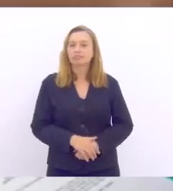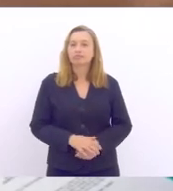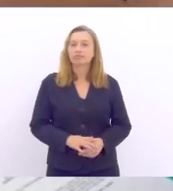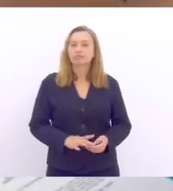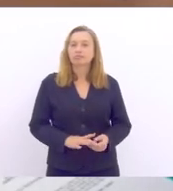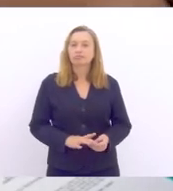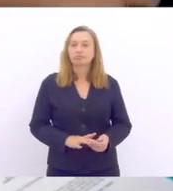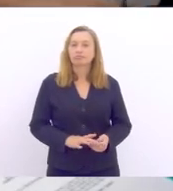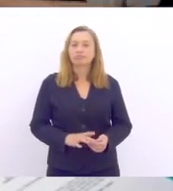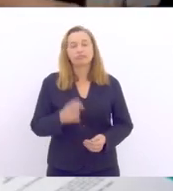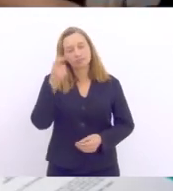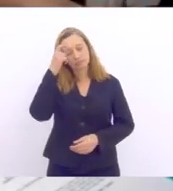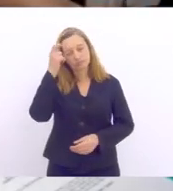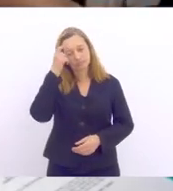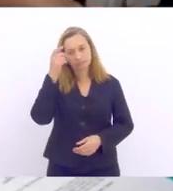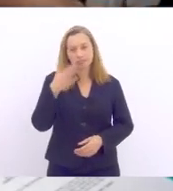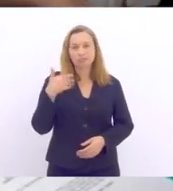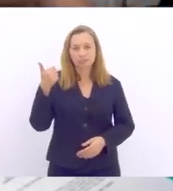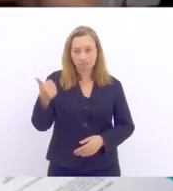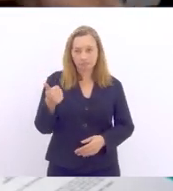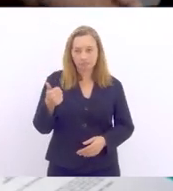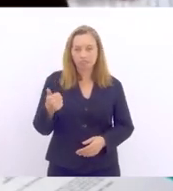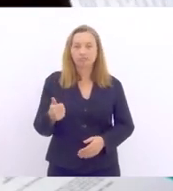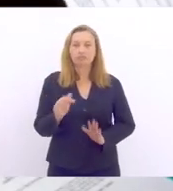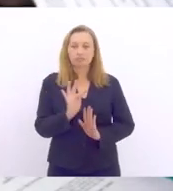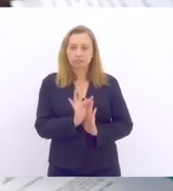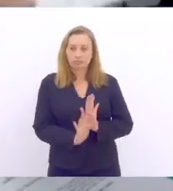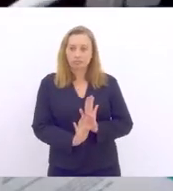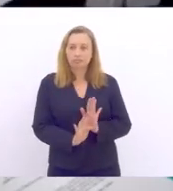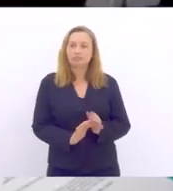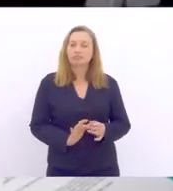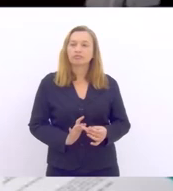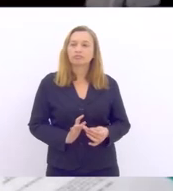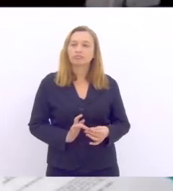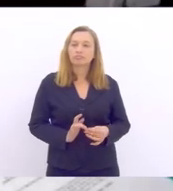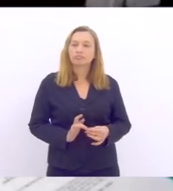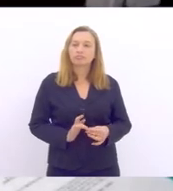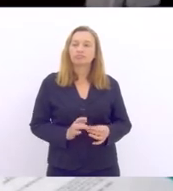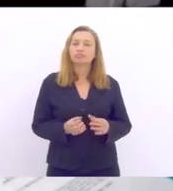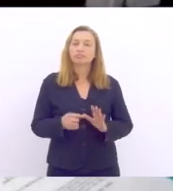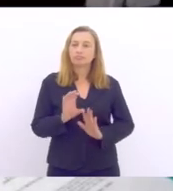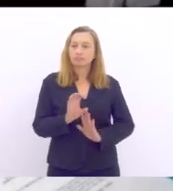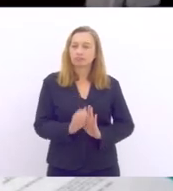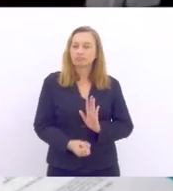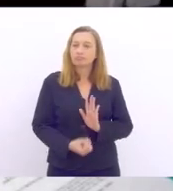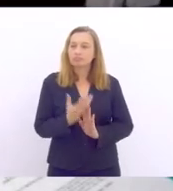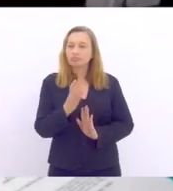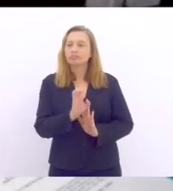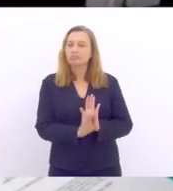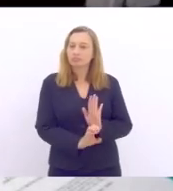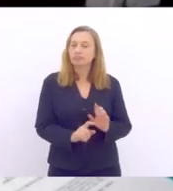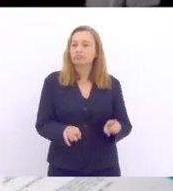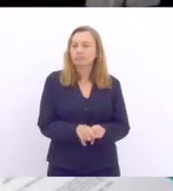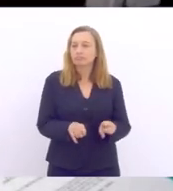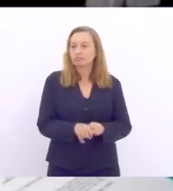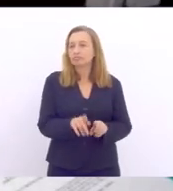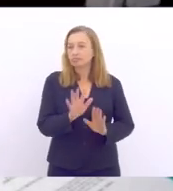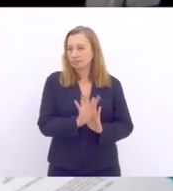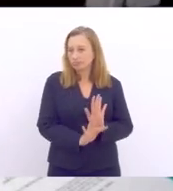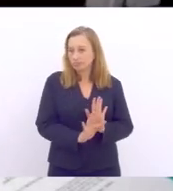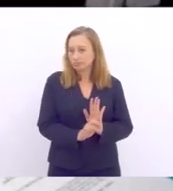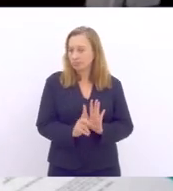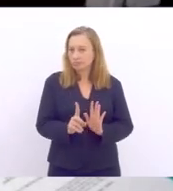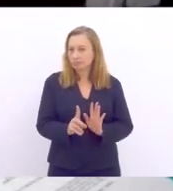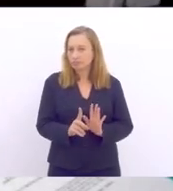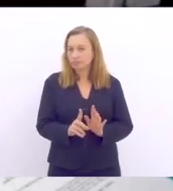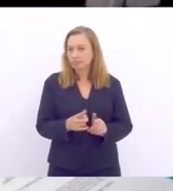um consenso em torno do texto. Eu ofereci emendas também ao texto, mas não são um cavalo de